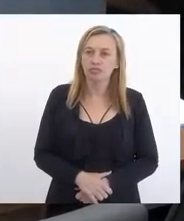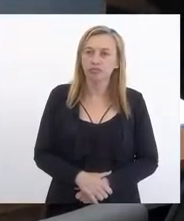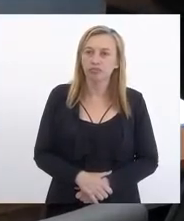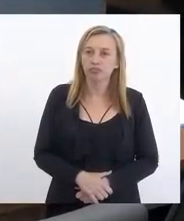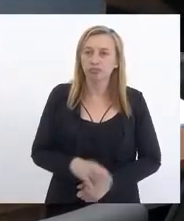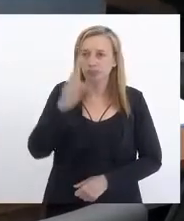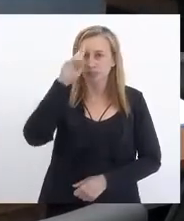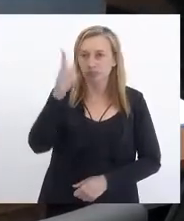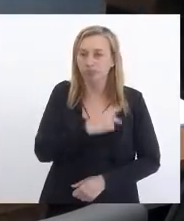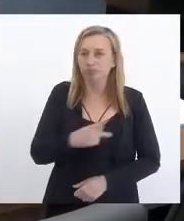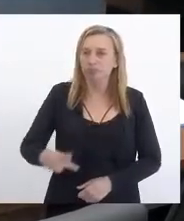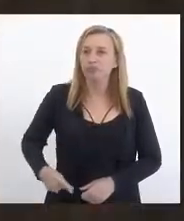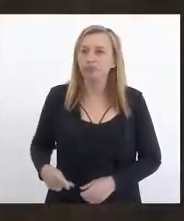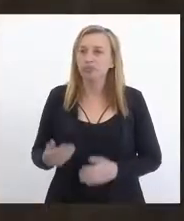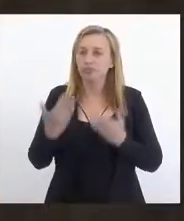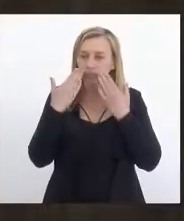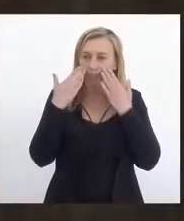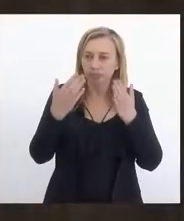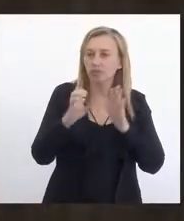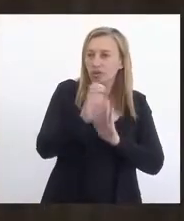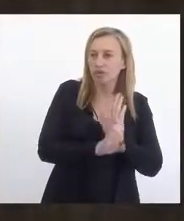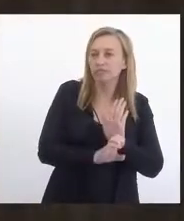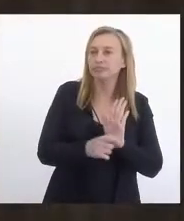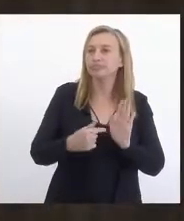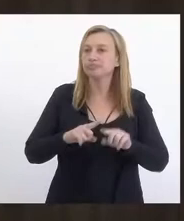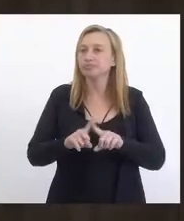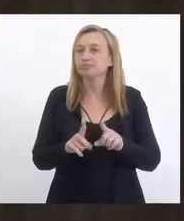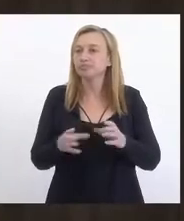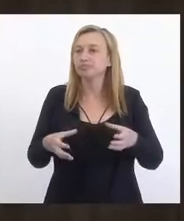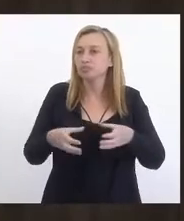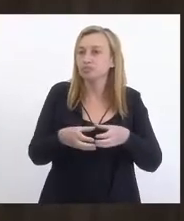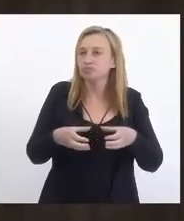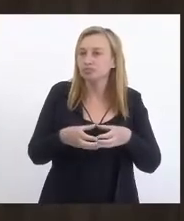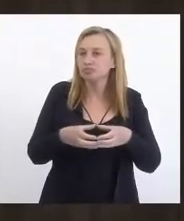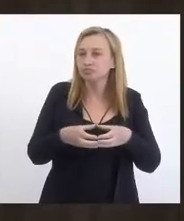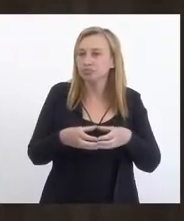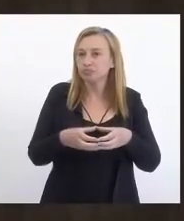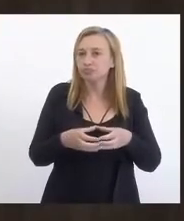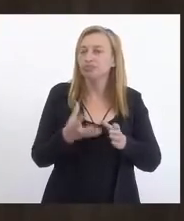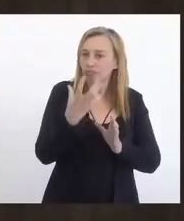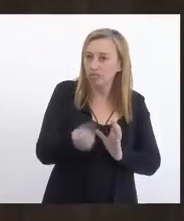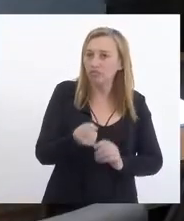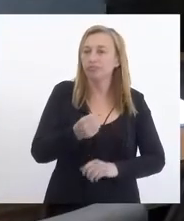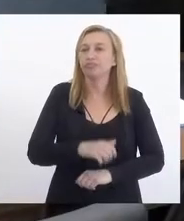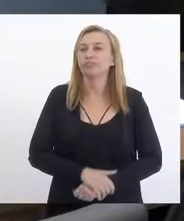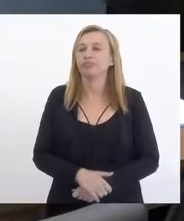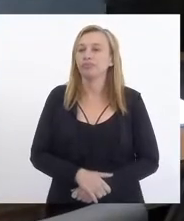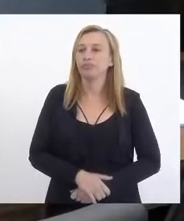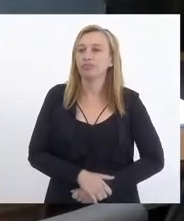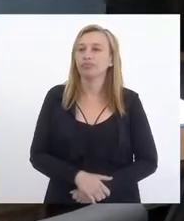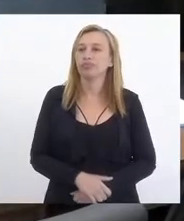Senhor presidente, eu apresentei emendas, mas no mérito a comissão emite parecer favorável.